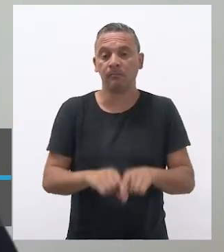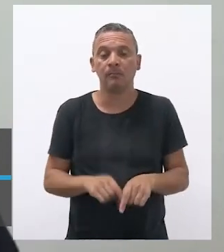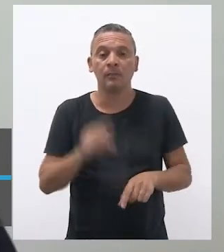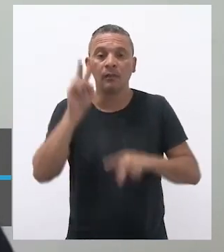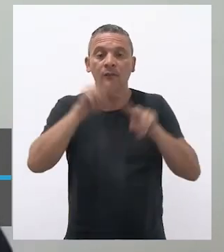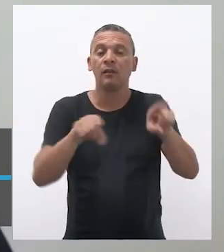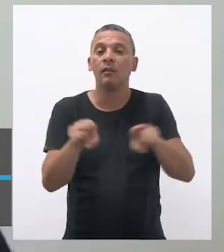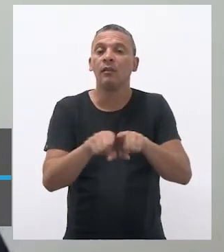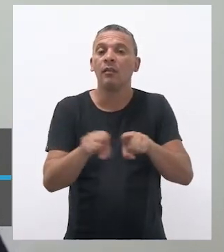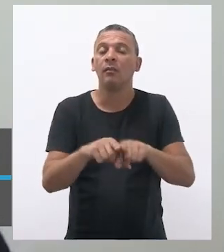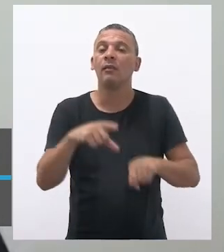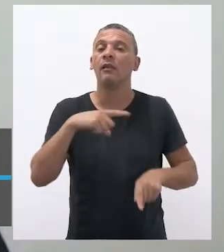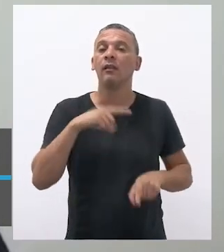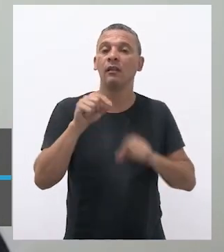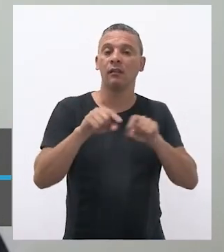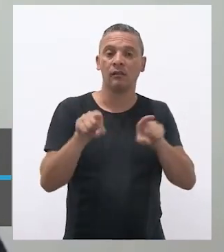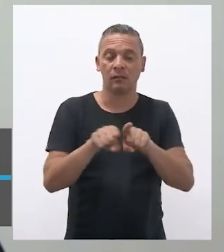que